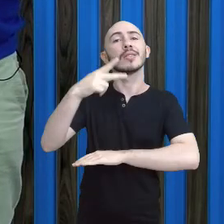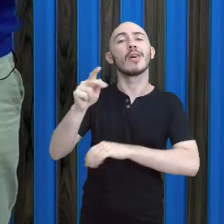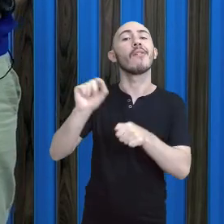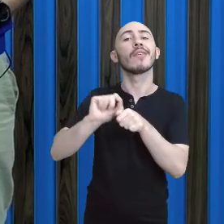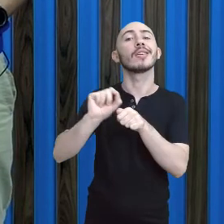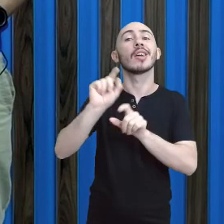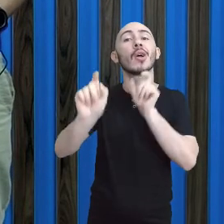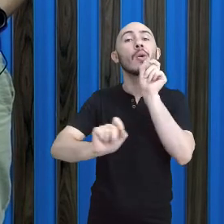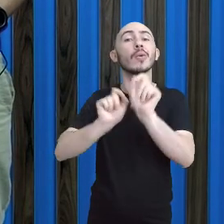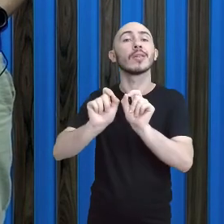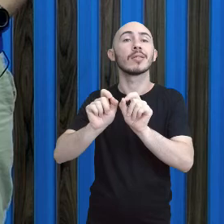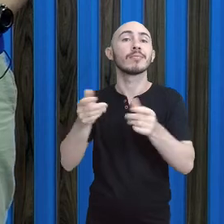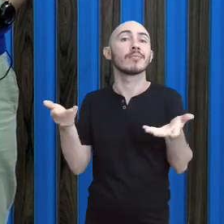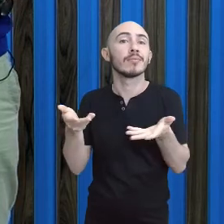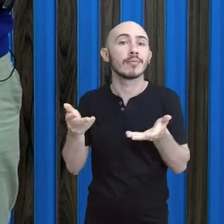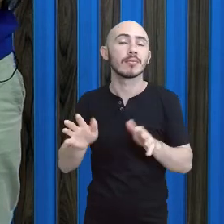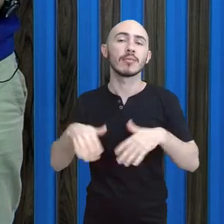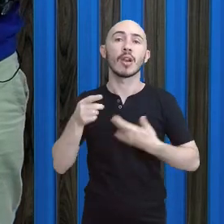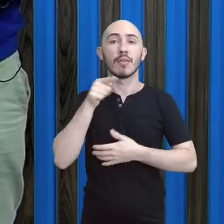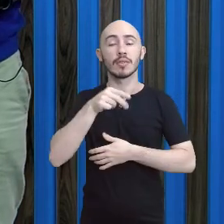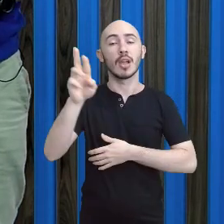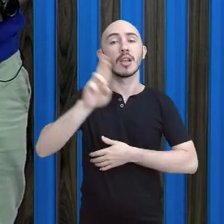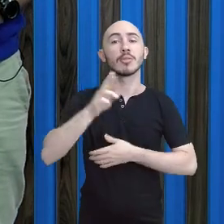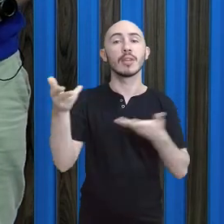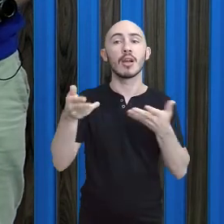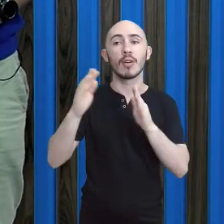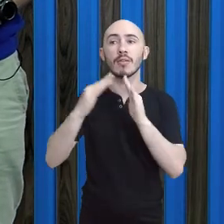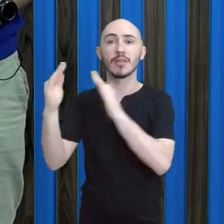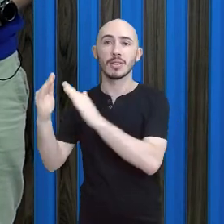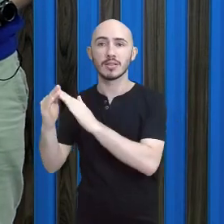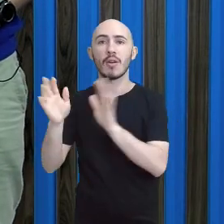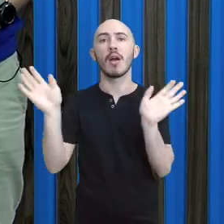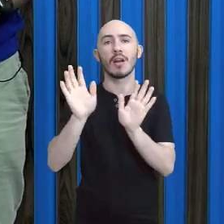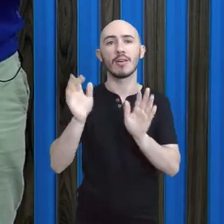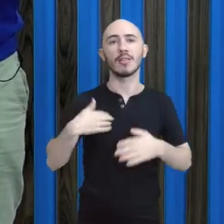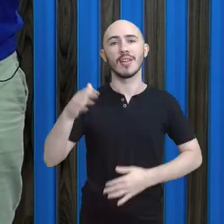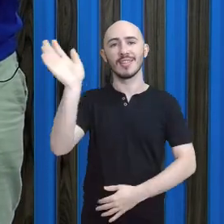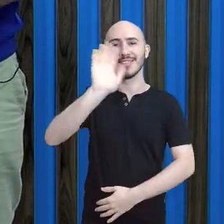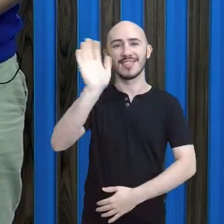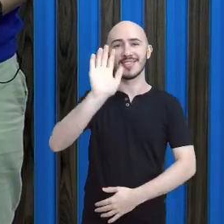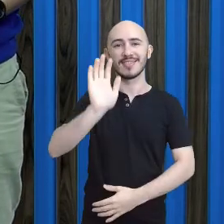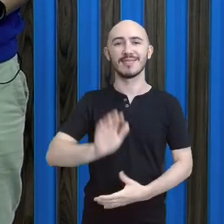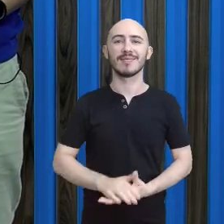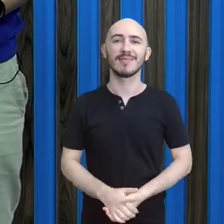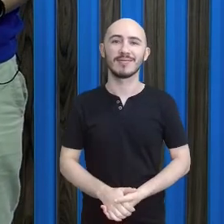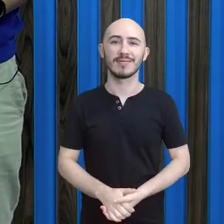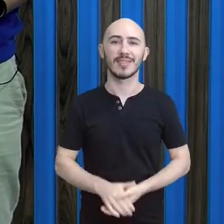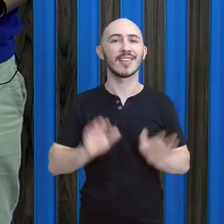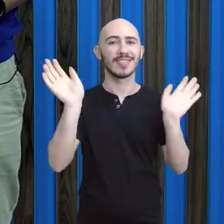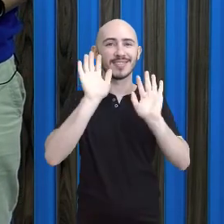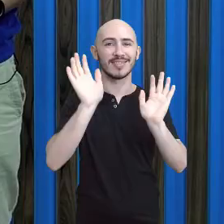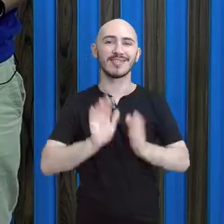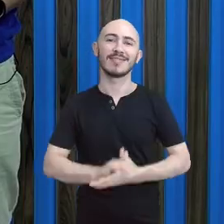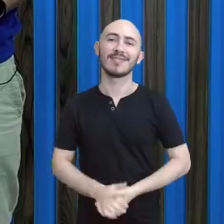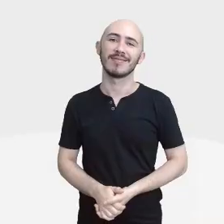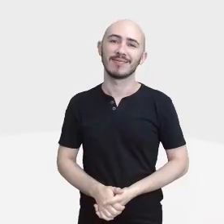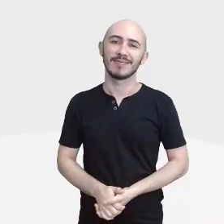vai falar para gente do que seu vizinho está fazendo agora, tá? E aqui eu digo tchau. Valeu! Tchau, pessoal.